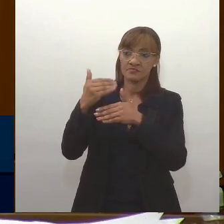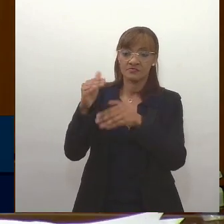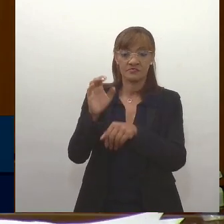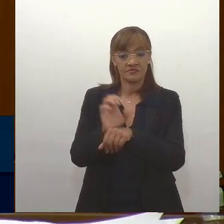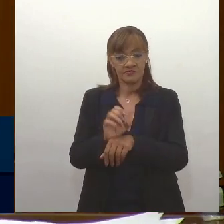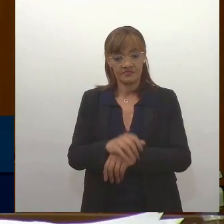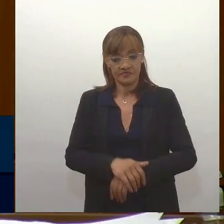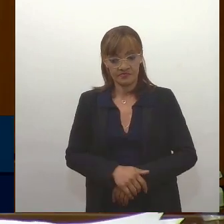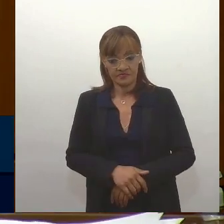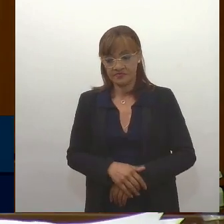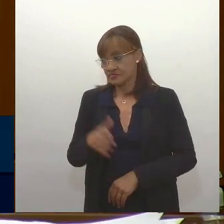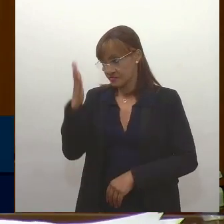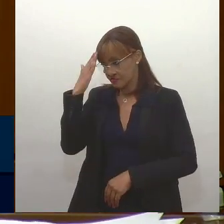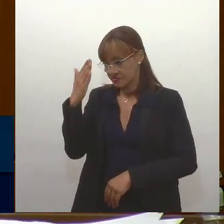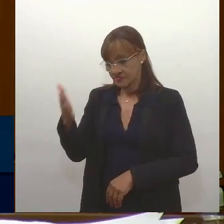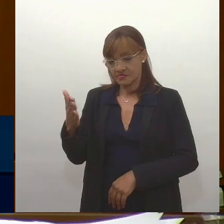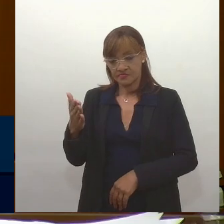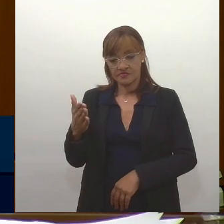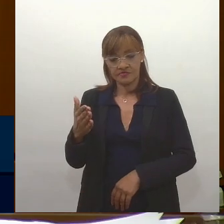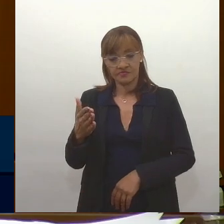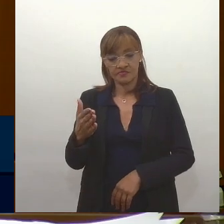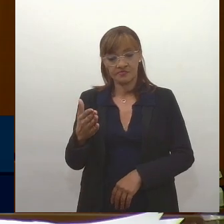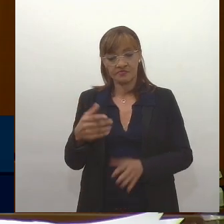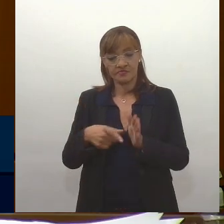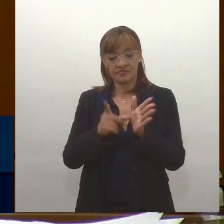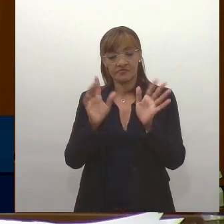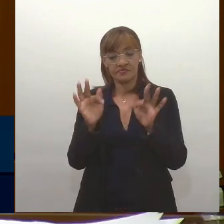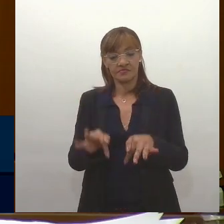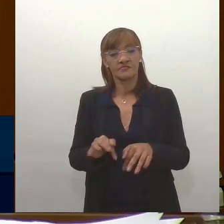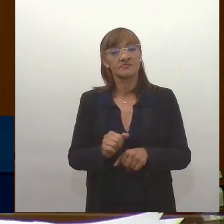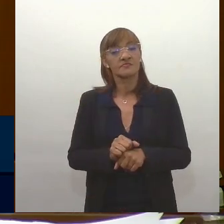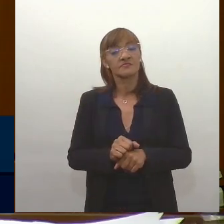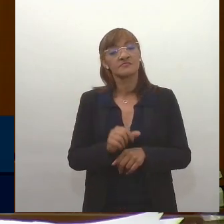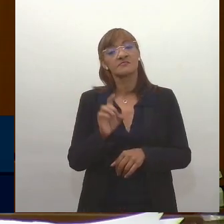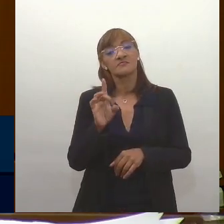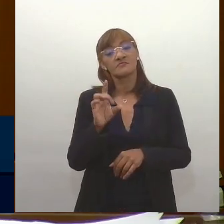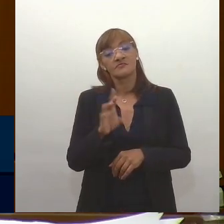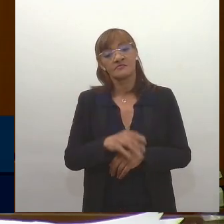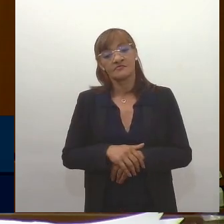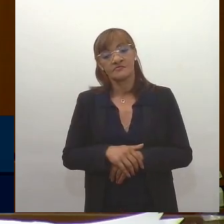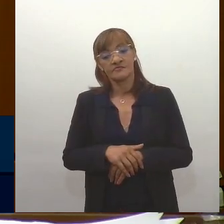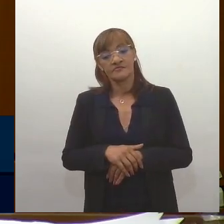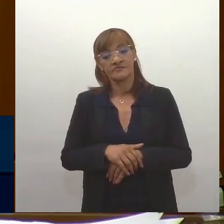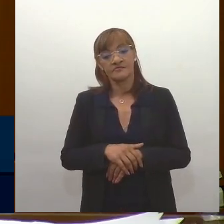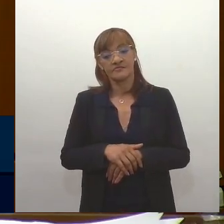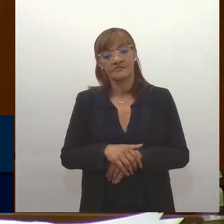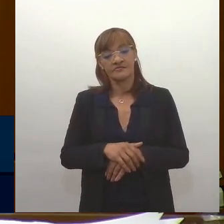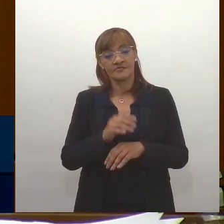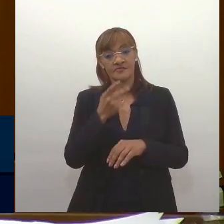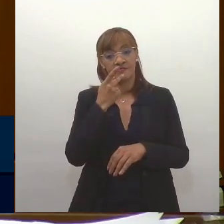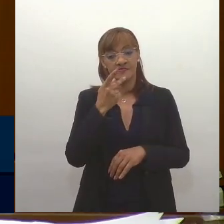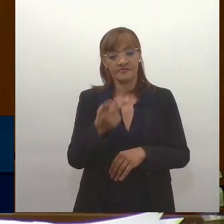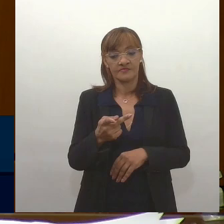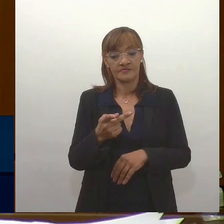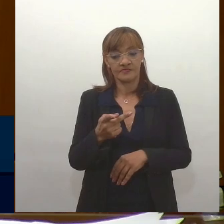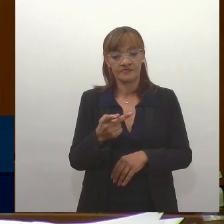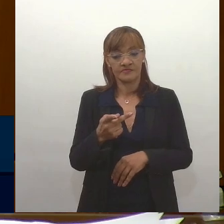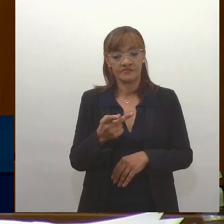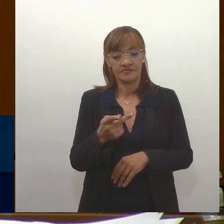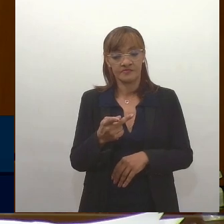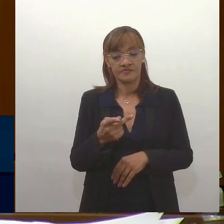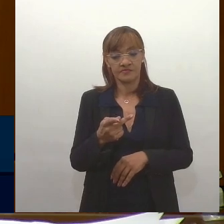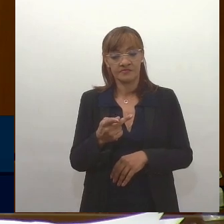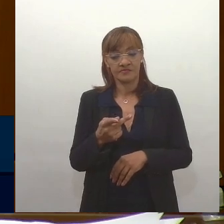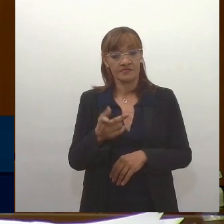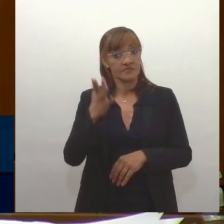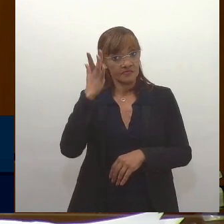obrigado e antes de finalizar Presidente eu queria só registrar amanhã mais uma uma